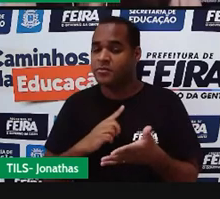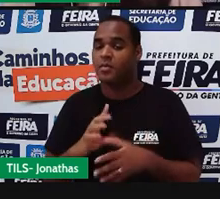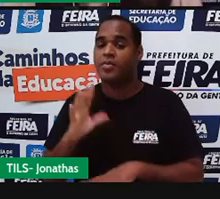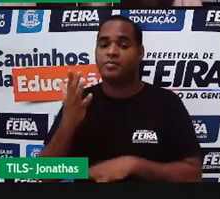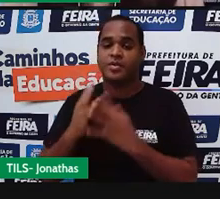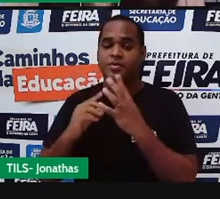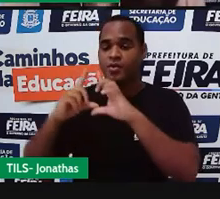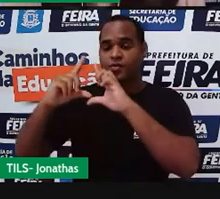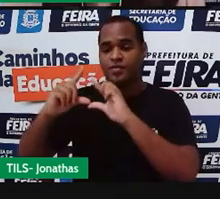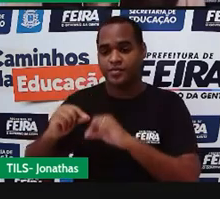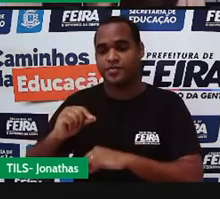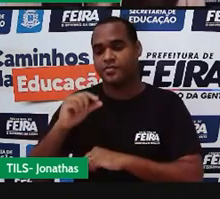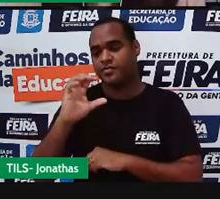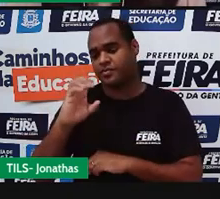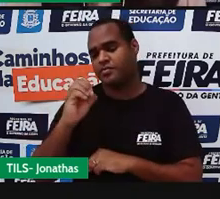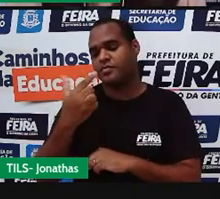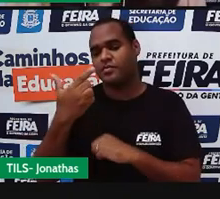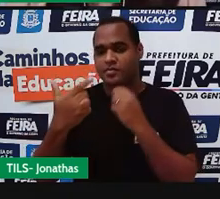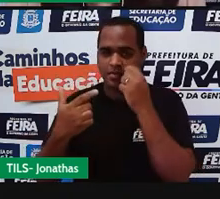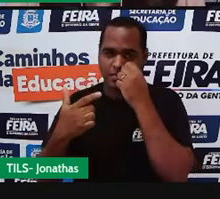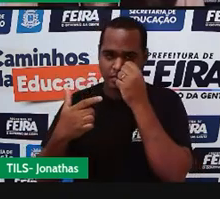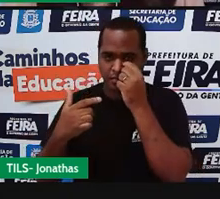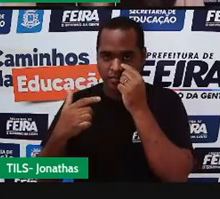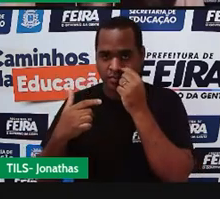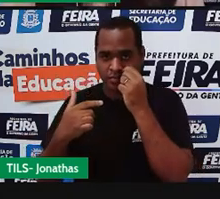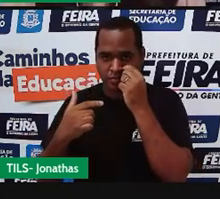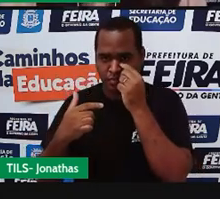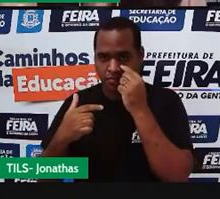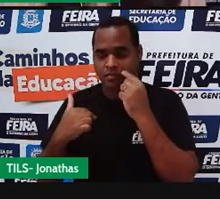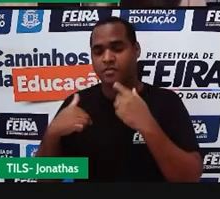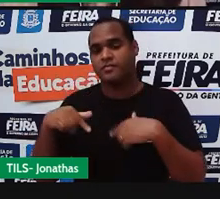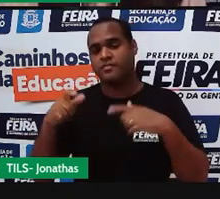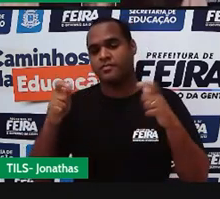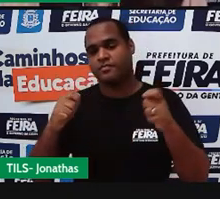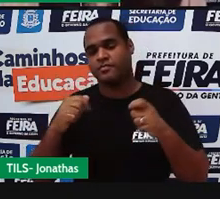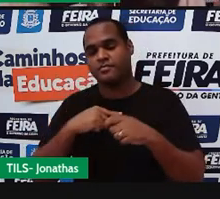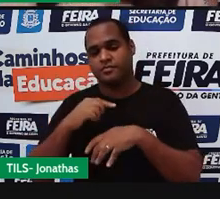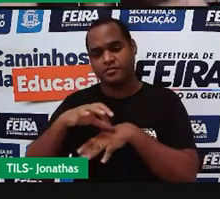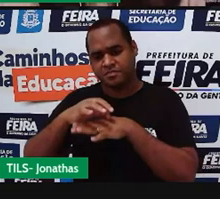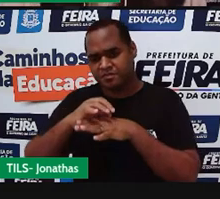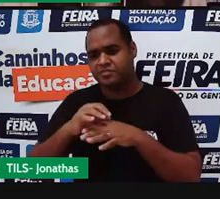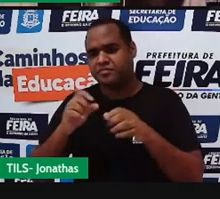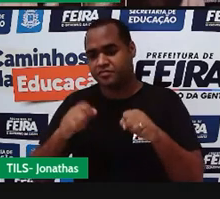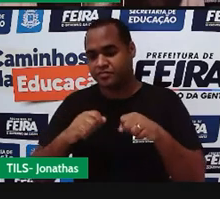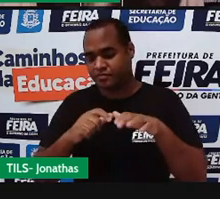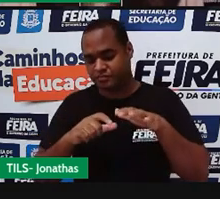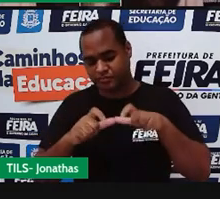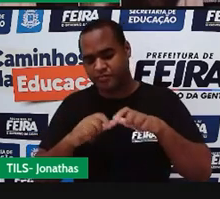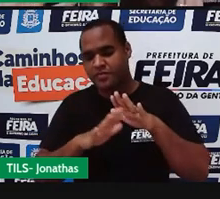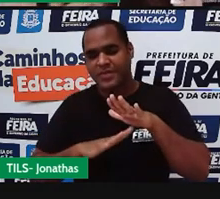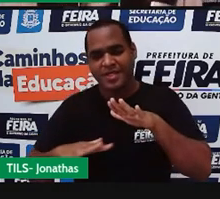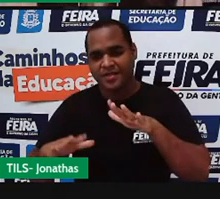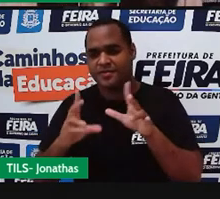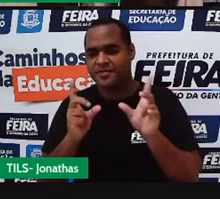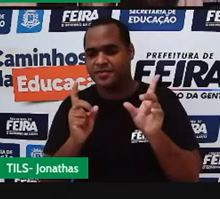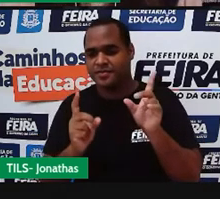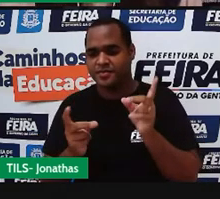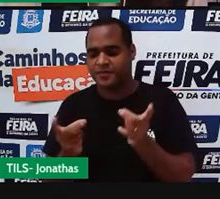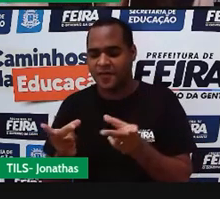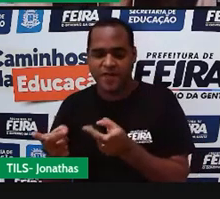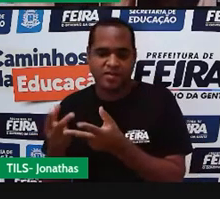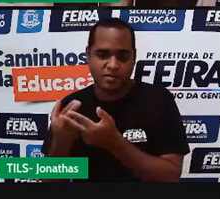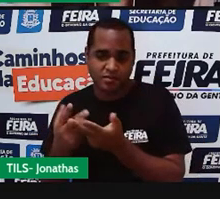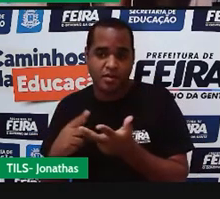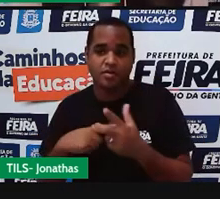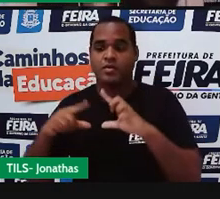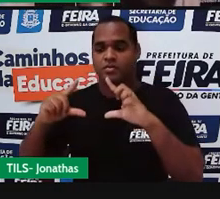Então se a gente reduz o consumo de carne a gente vai também fazer com que essa indústria do agronegócio começa